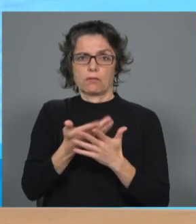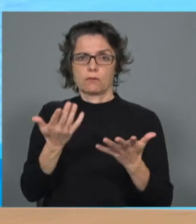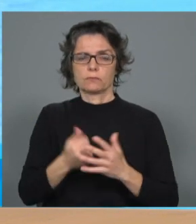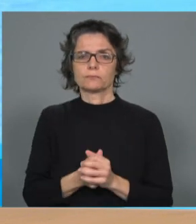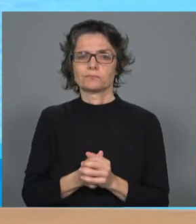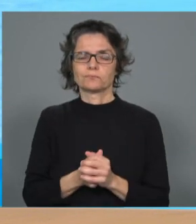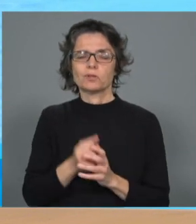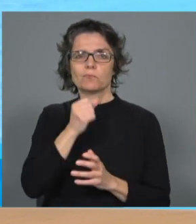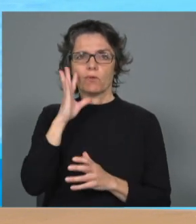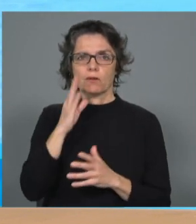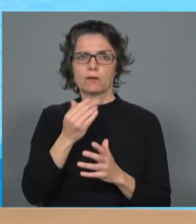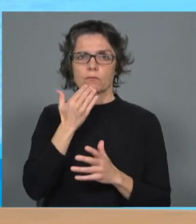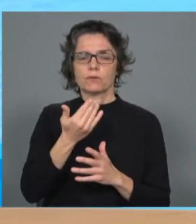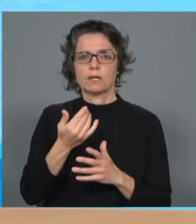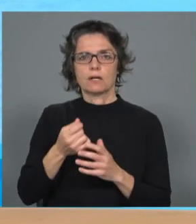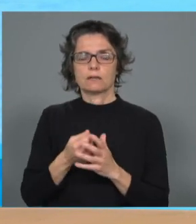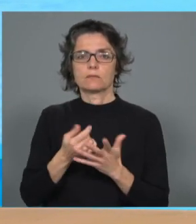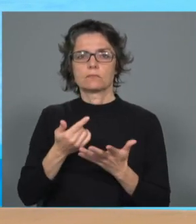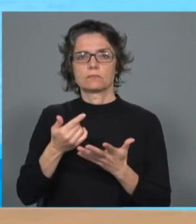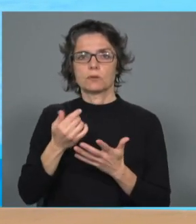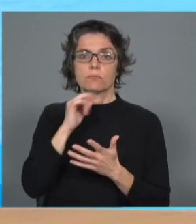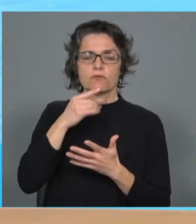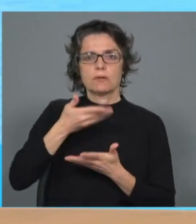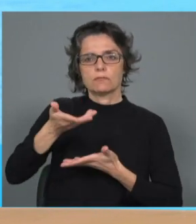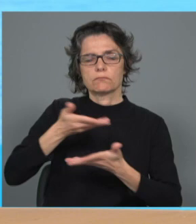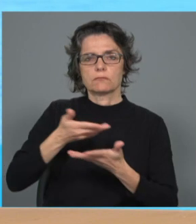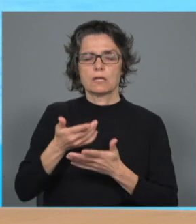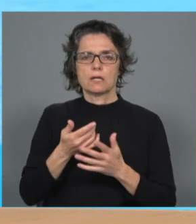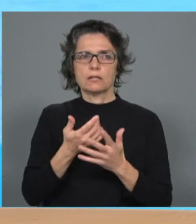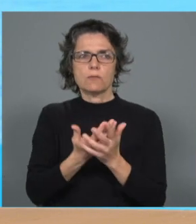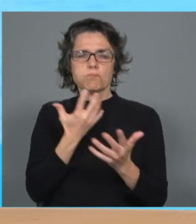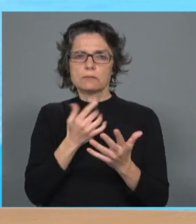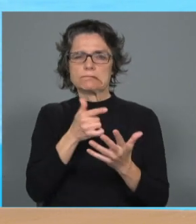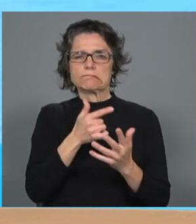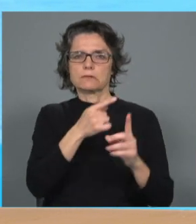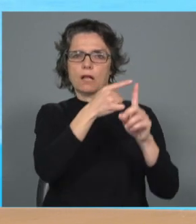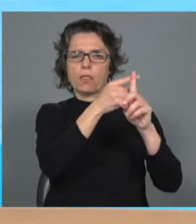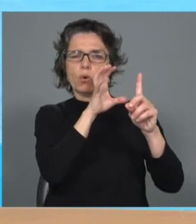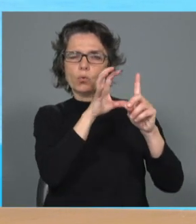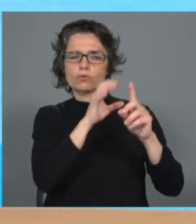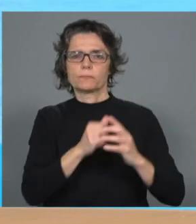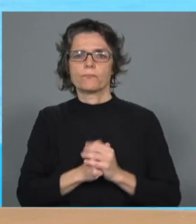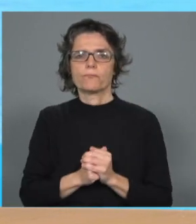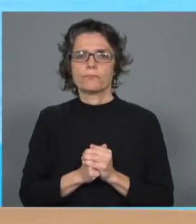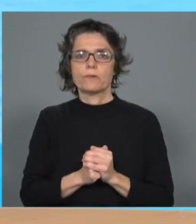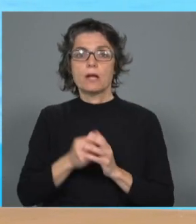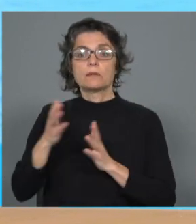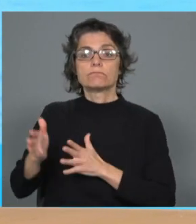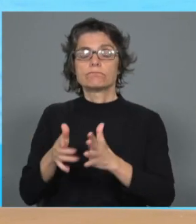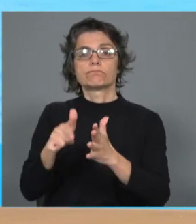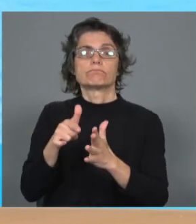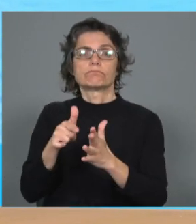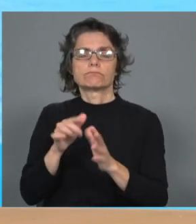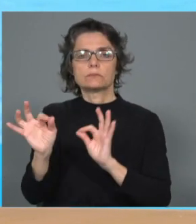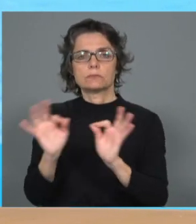estarmos aqui hoje a falar sobre esta dimensão da cruz. Efetivamente, neste caminho de preparação para a Jornada